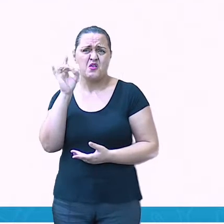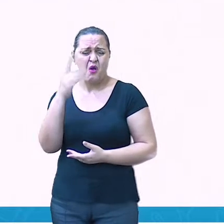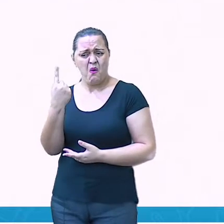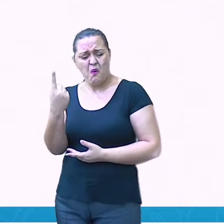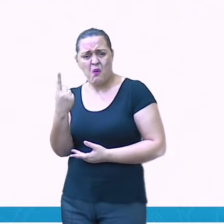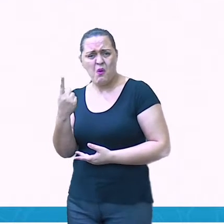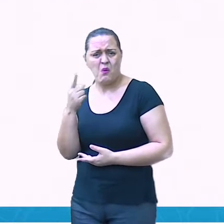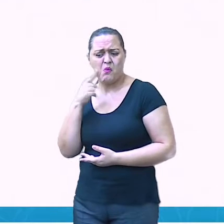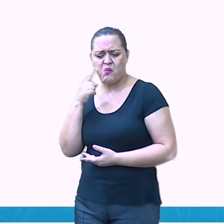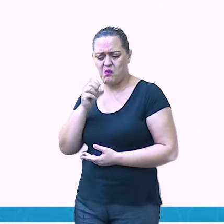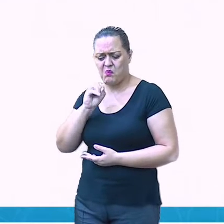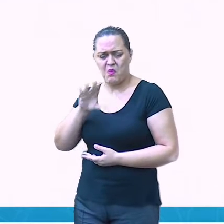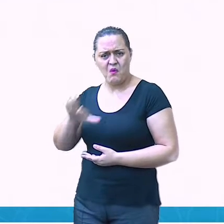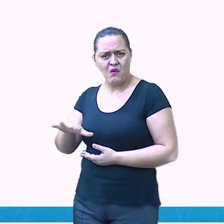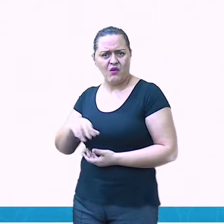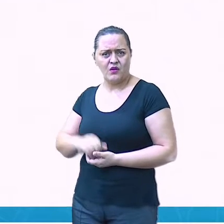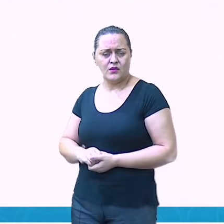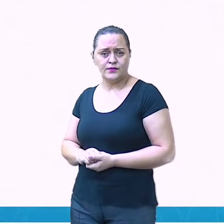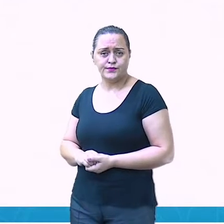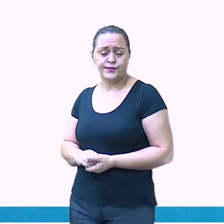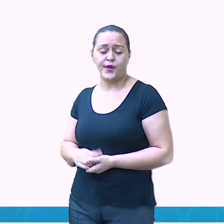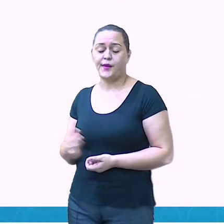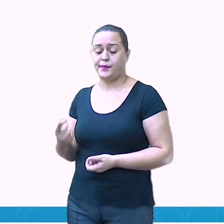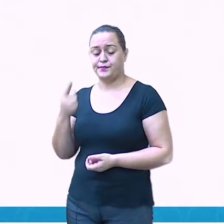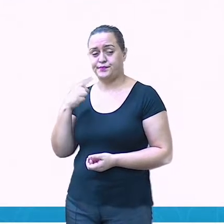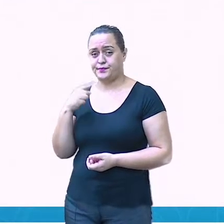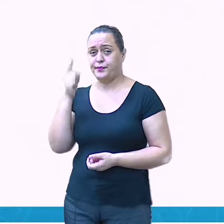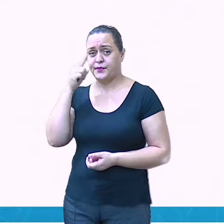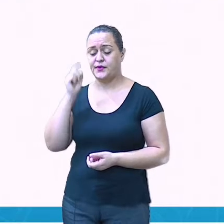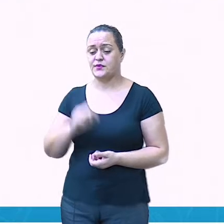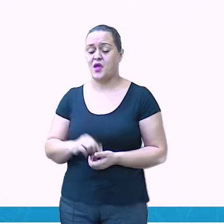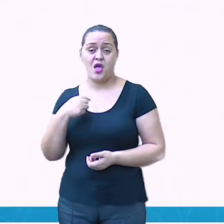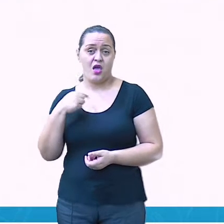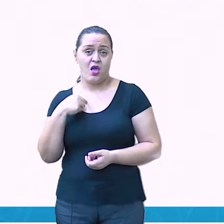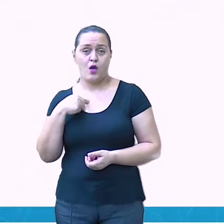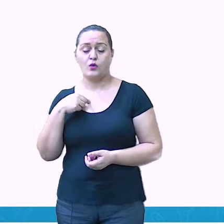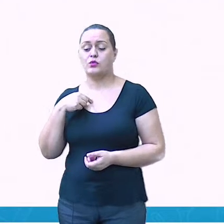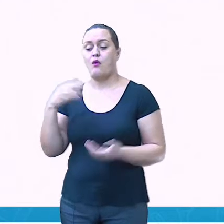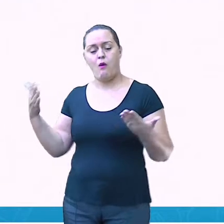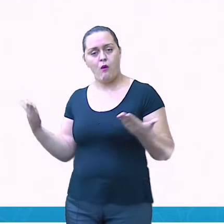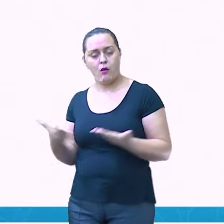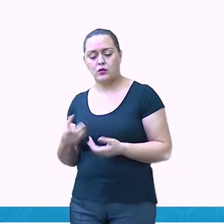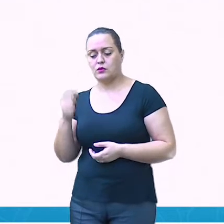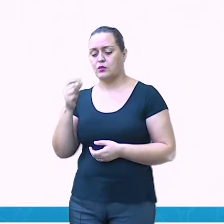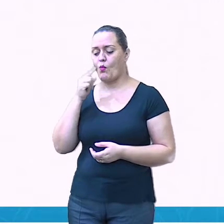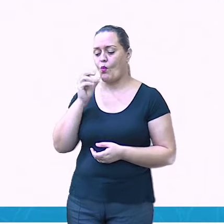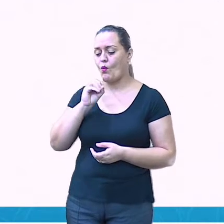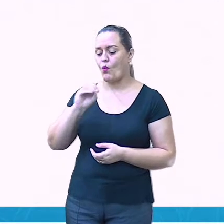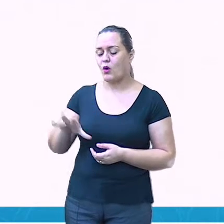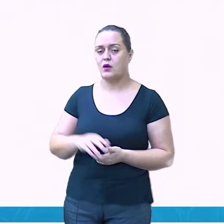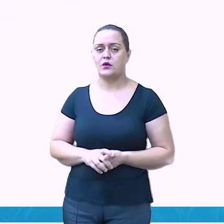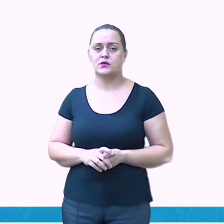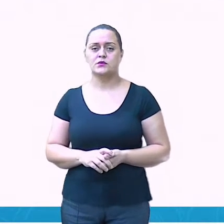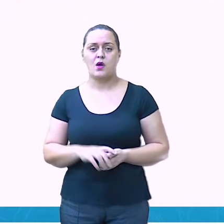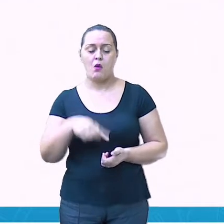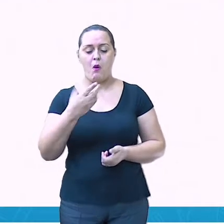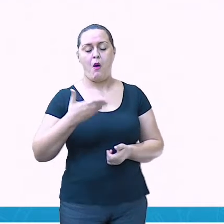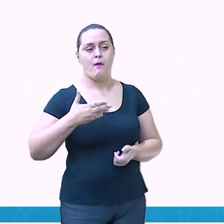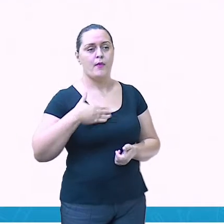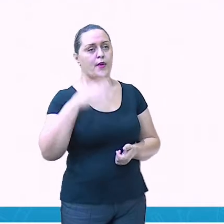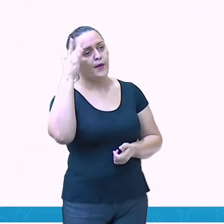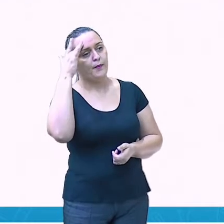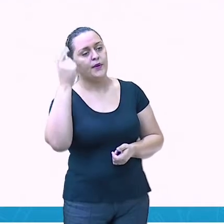chão? Eu jogo o papel de uma bala hoje, o meu colega amanhã joga outra, o pai joga